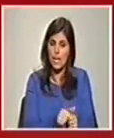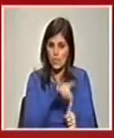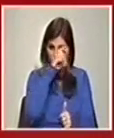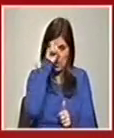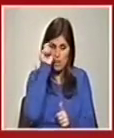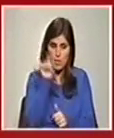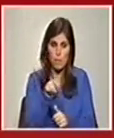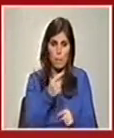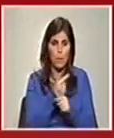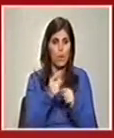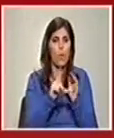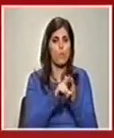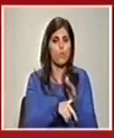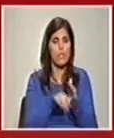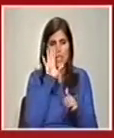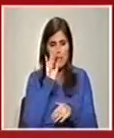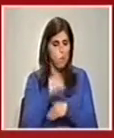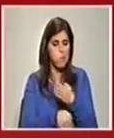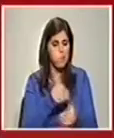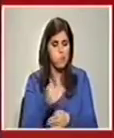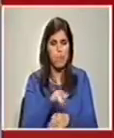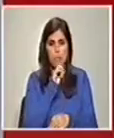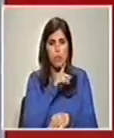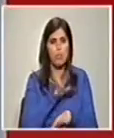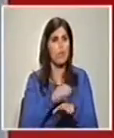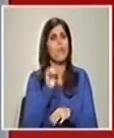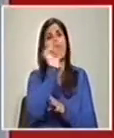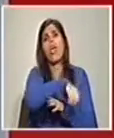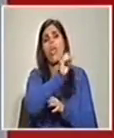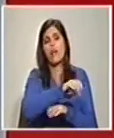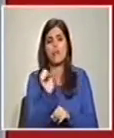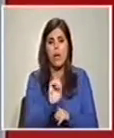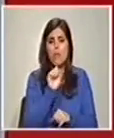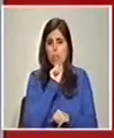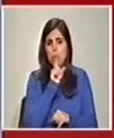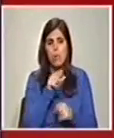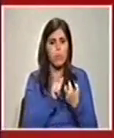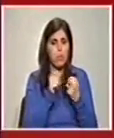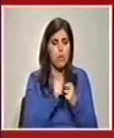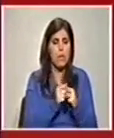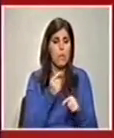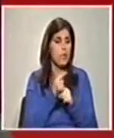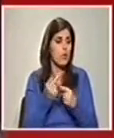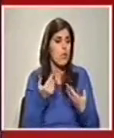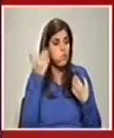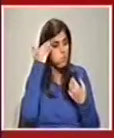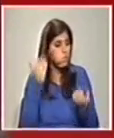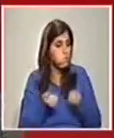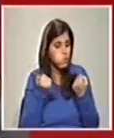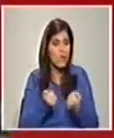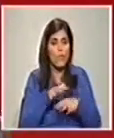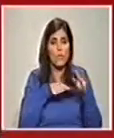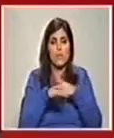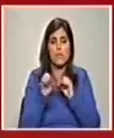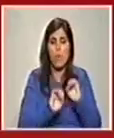dificuldades. Porque um projeto que não está a avançar pode não ser necessariamente por negligência, pode ser porque teve problemas, pode ser porque não tinha capacidade, porque não tinha formação, porque